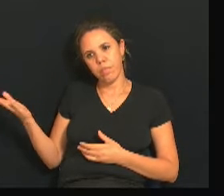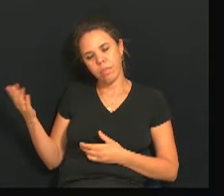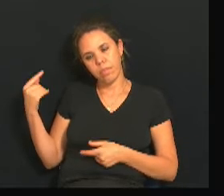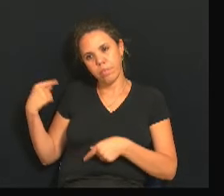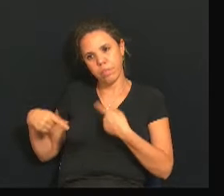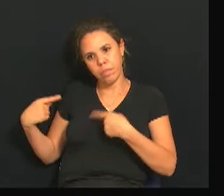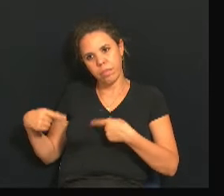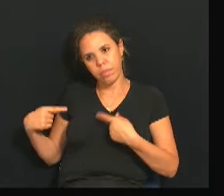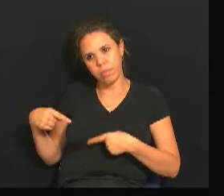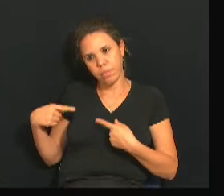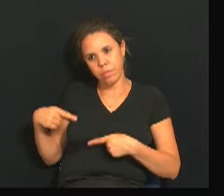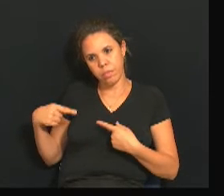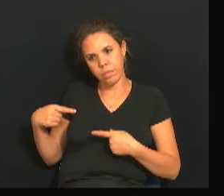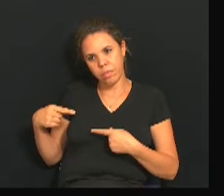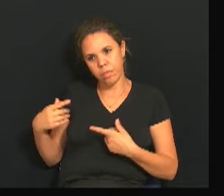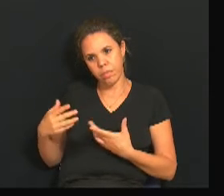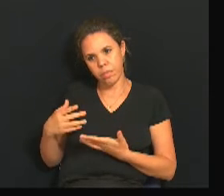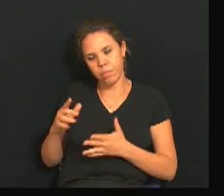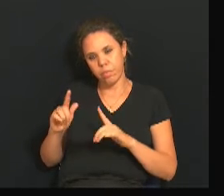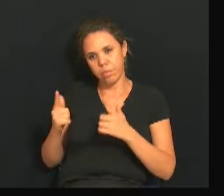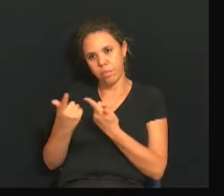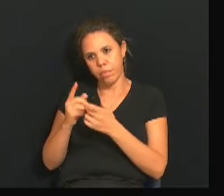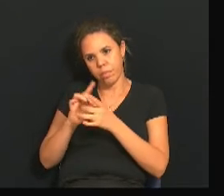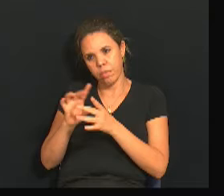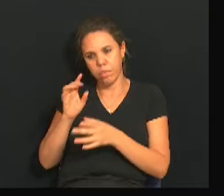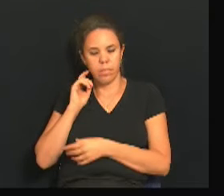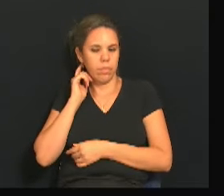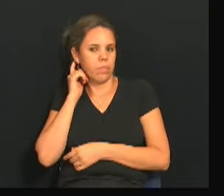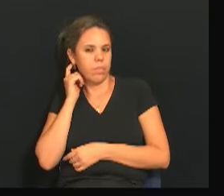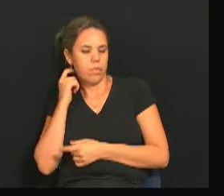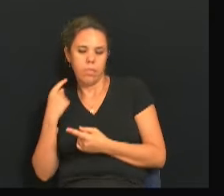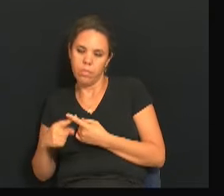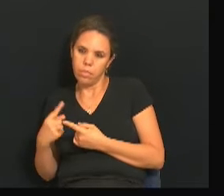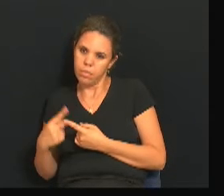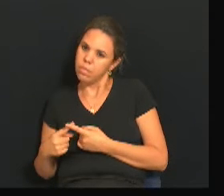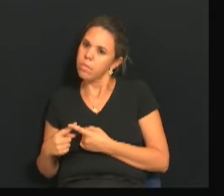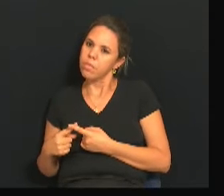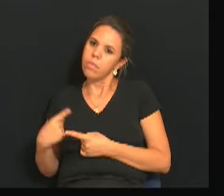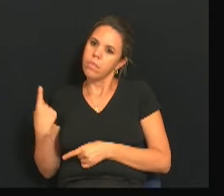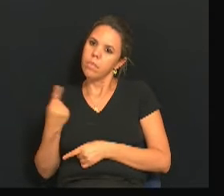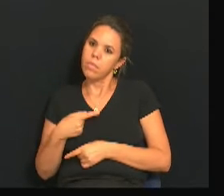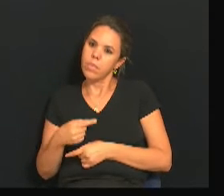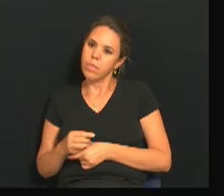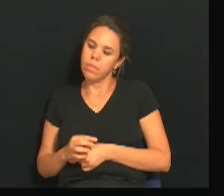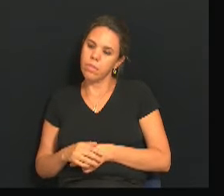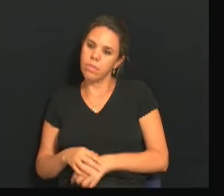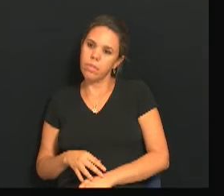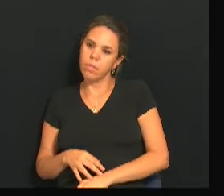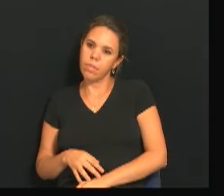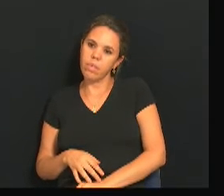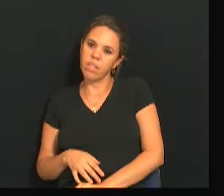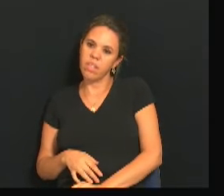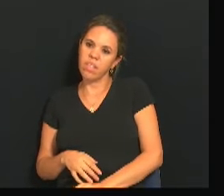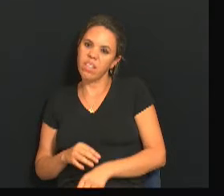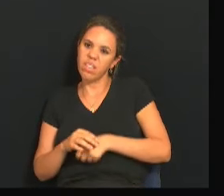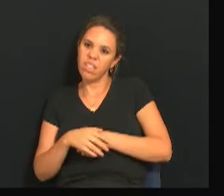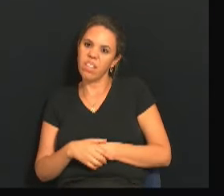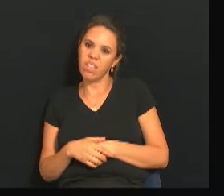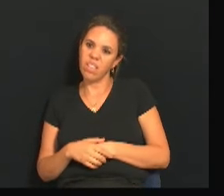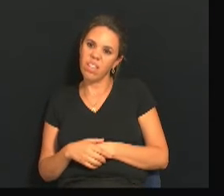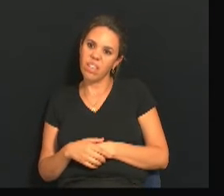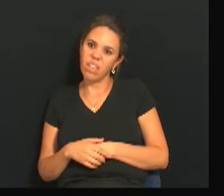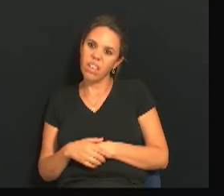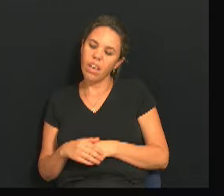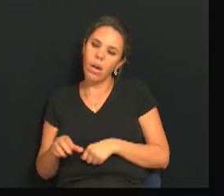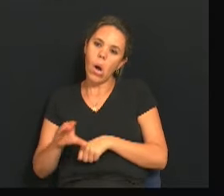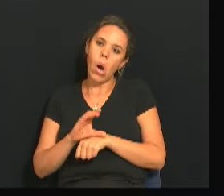discutir a gestão democrática, né? Porque nós que somos, assim, que constituímos,